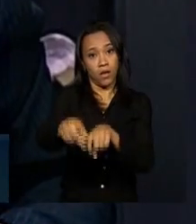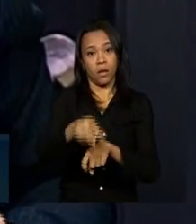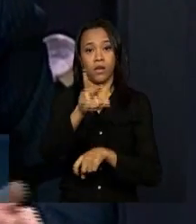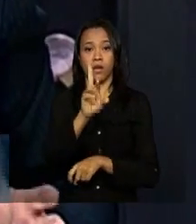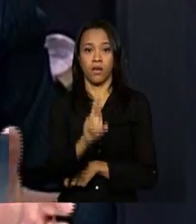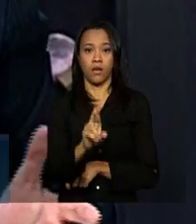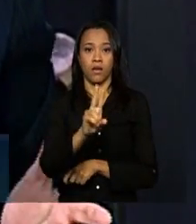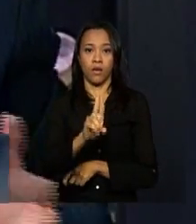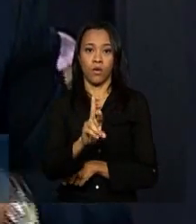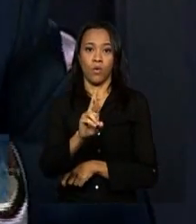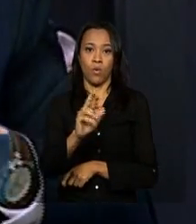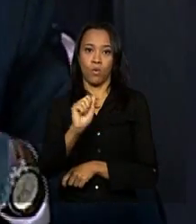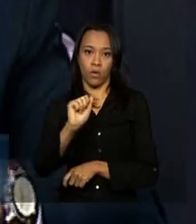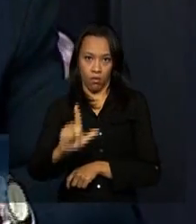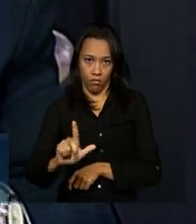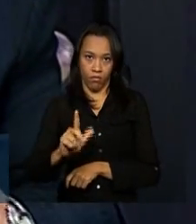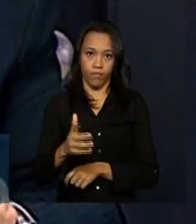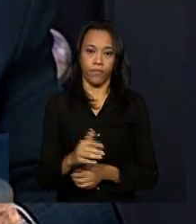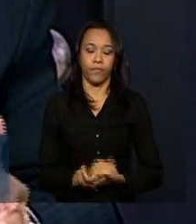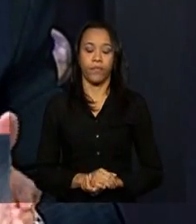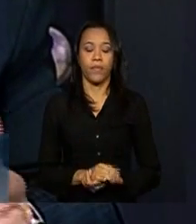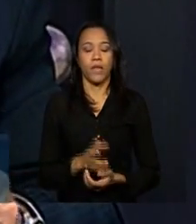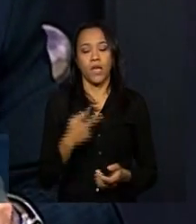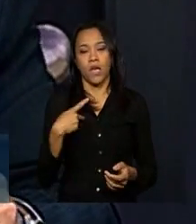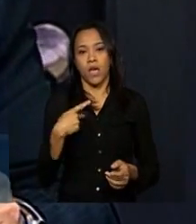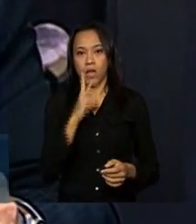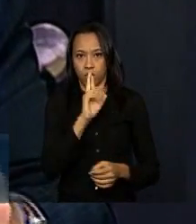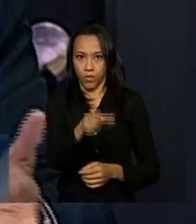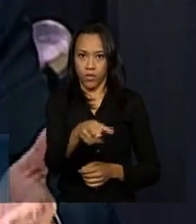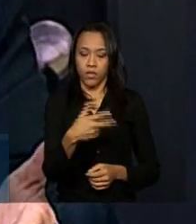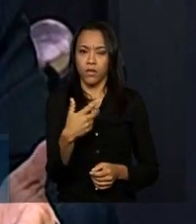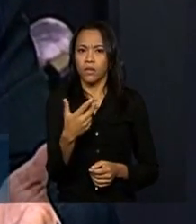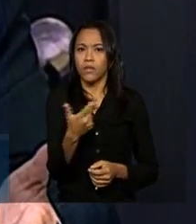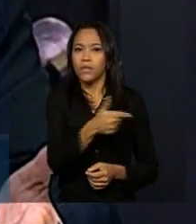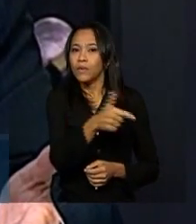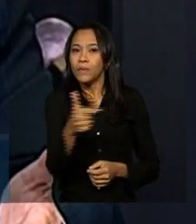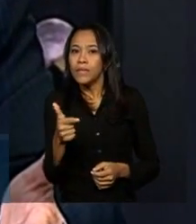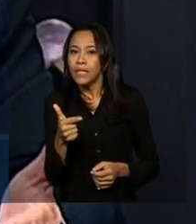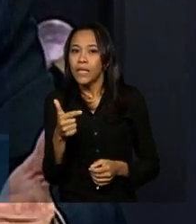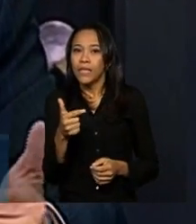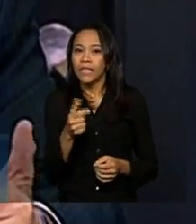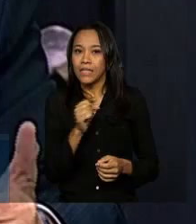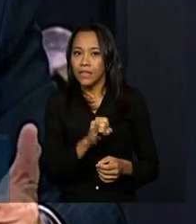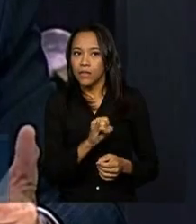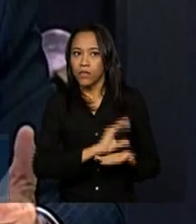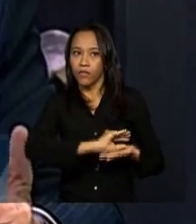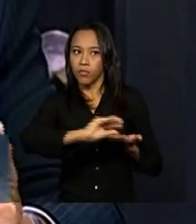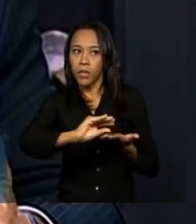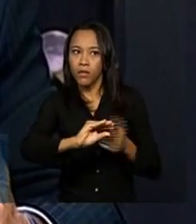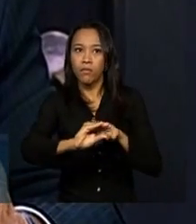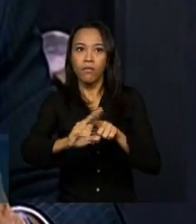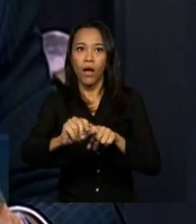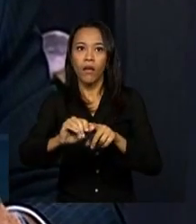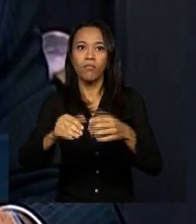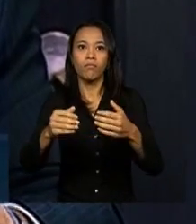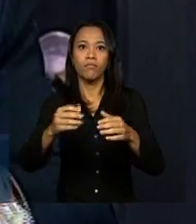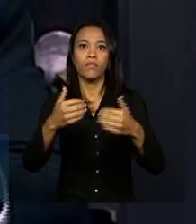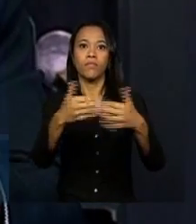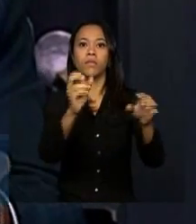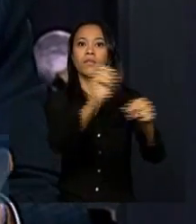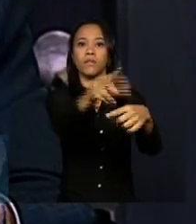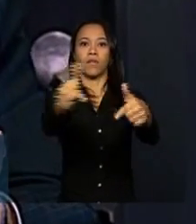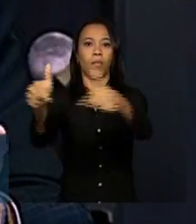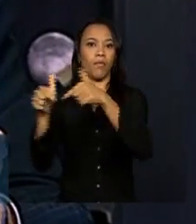uma condicionante eh na na geração de emprego que a é um